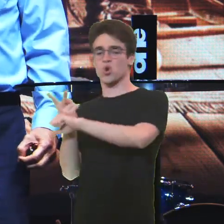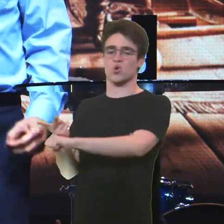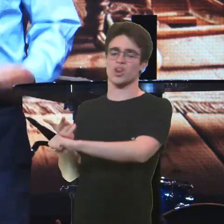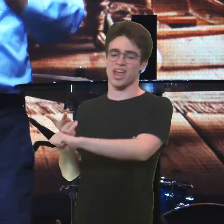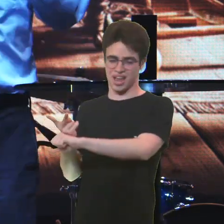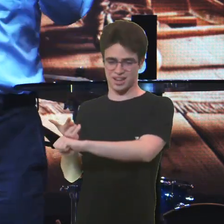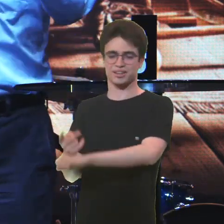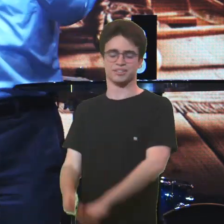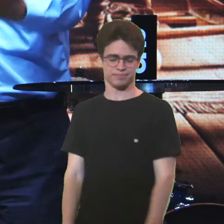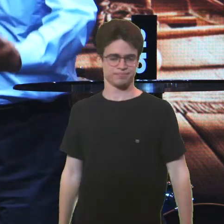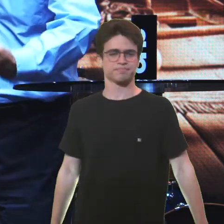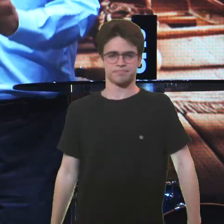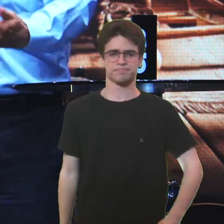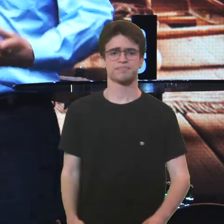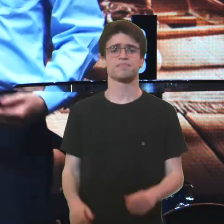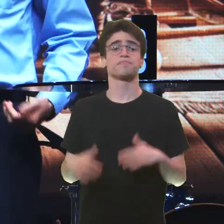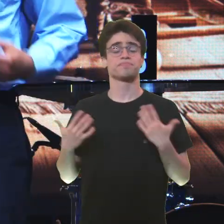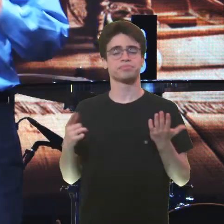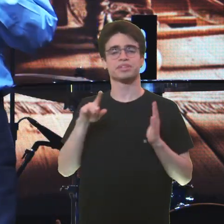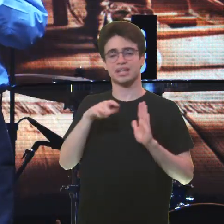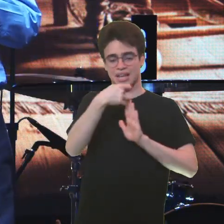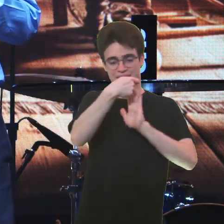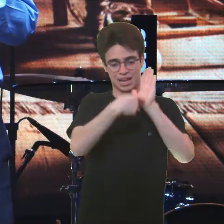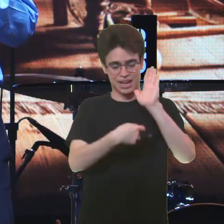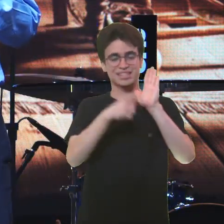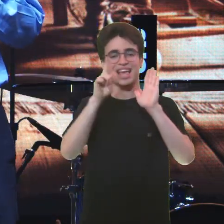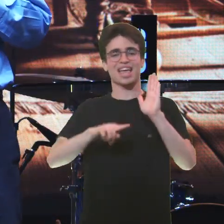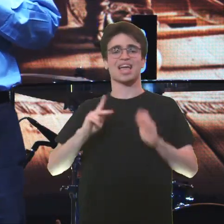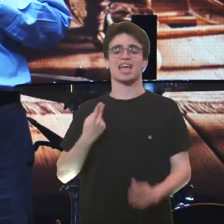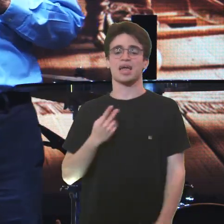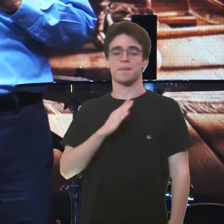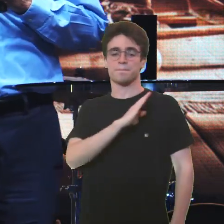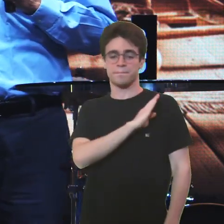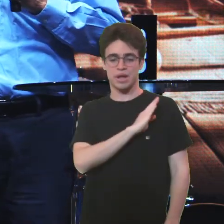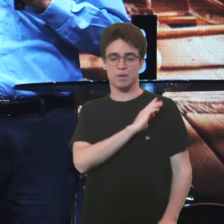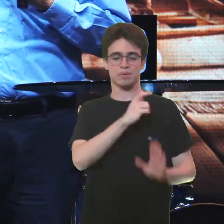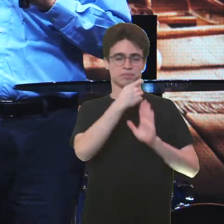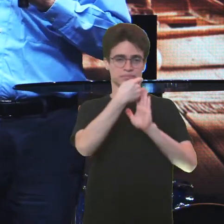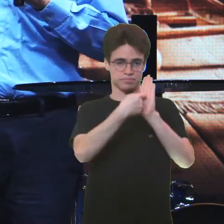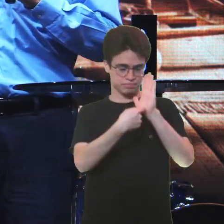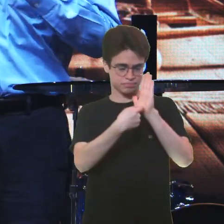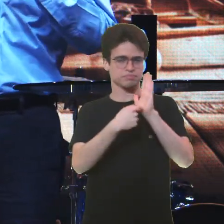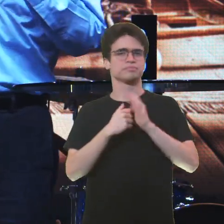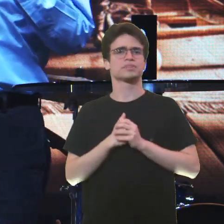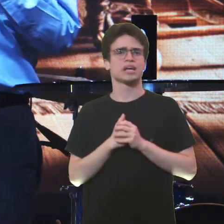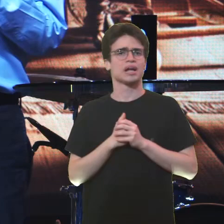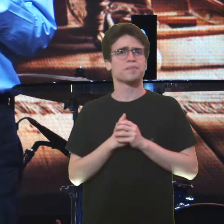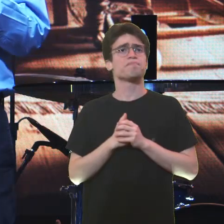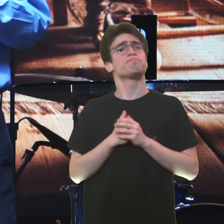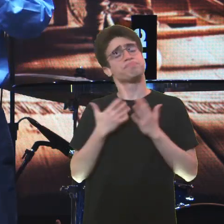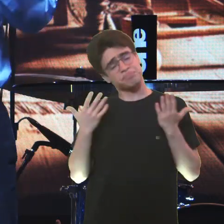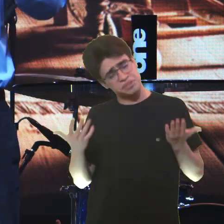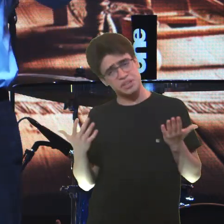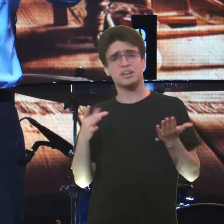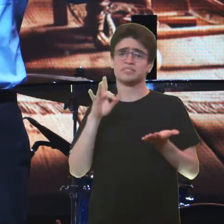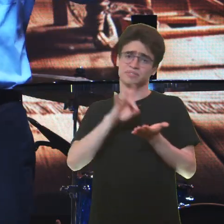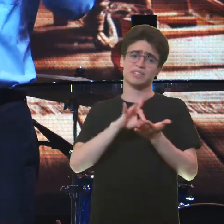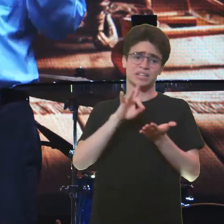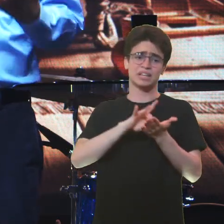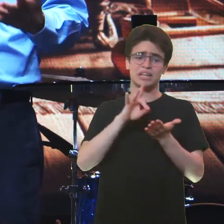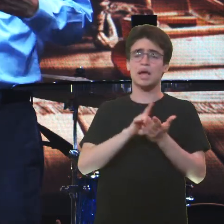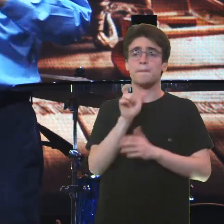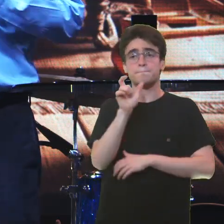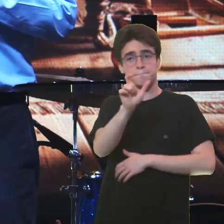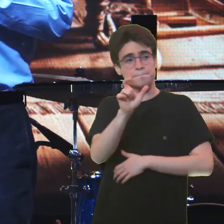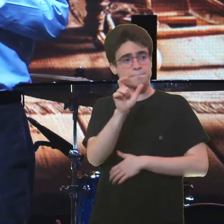cidade. Esta carta fue escrita en hebreo Essa carta foi escrita em hebraico. y sabemos que lo que se traduce